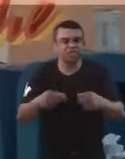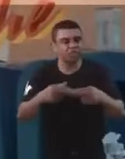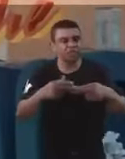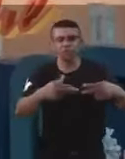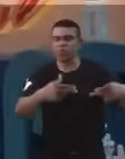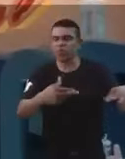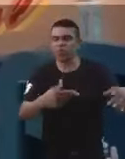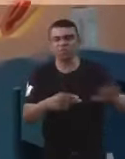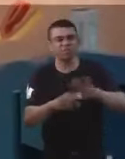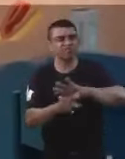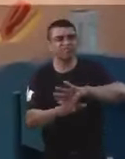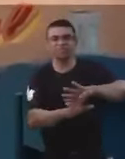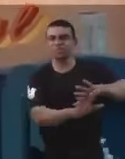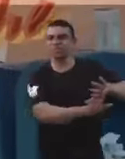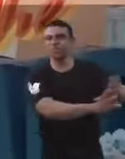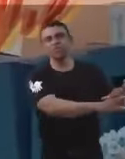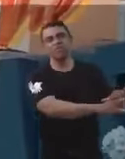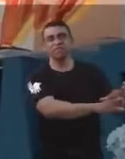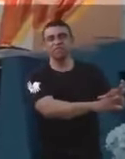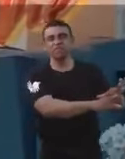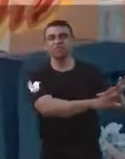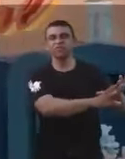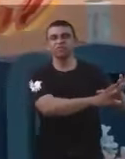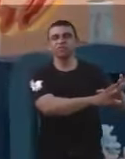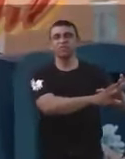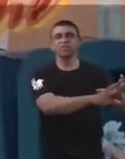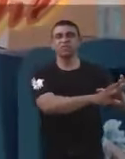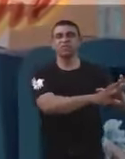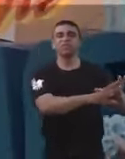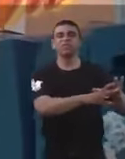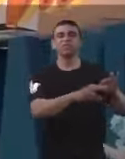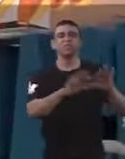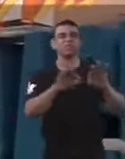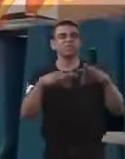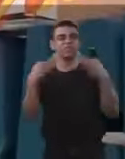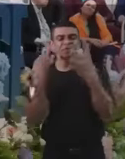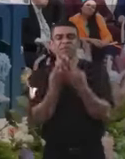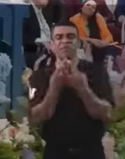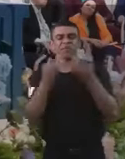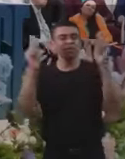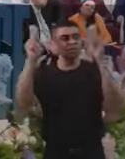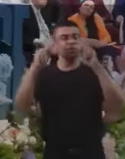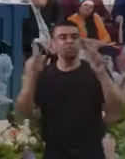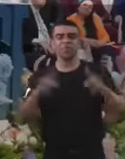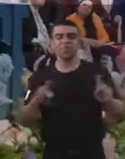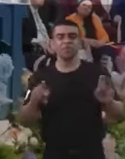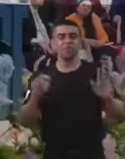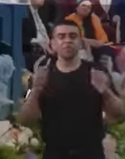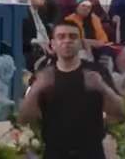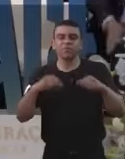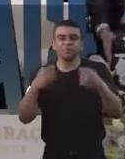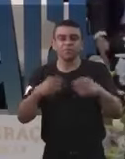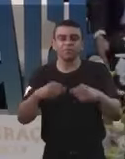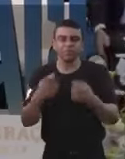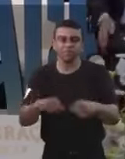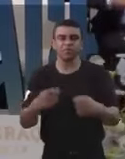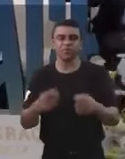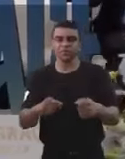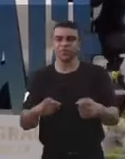família. Perde, sofra o dano, mas não envergonha o nome de Jesus.